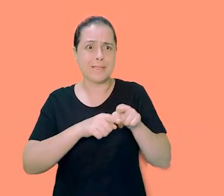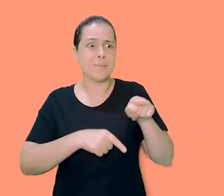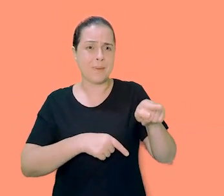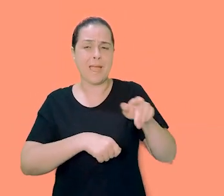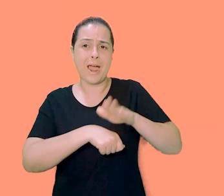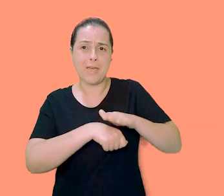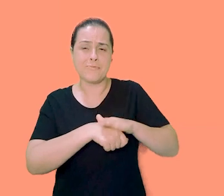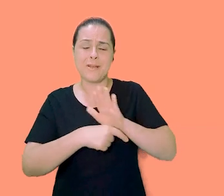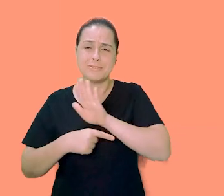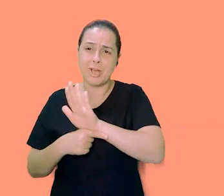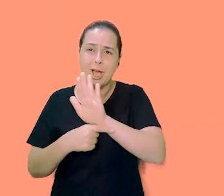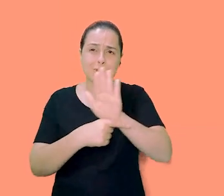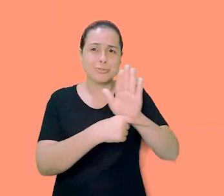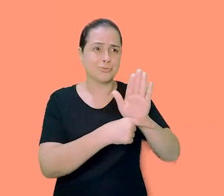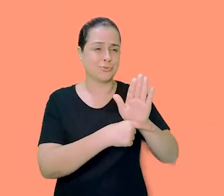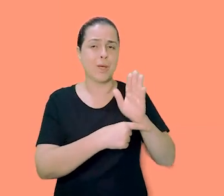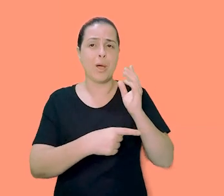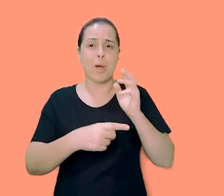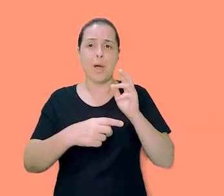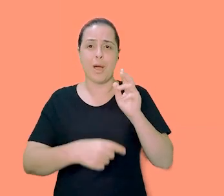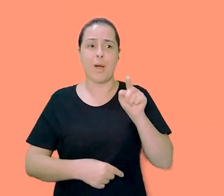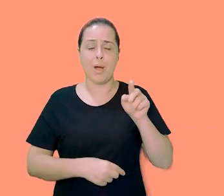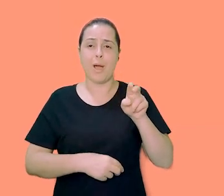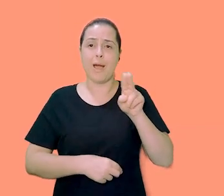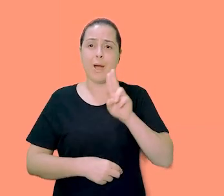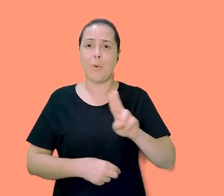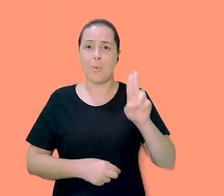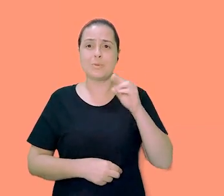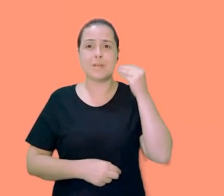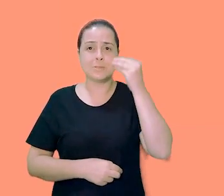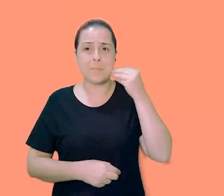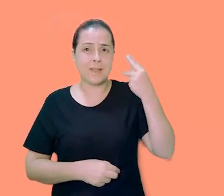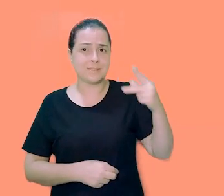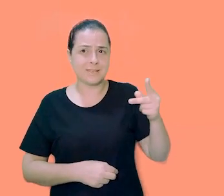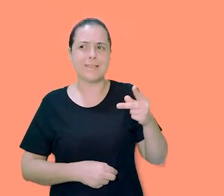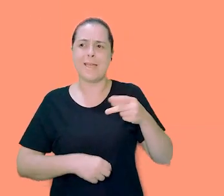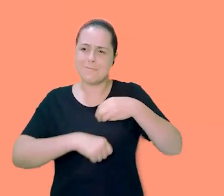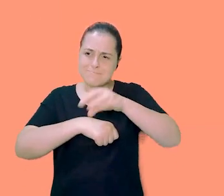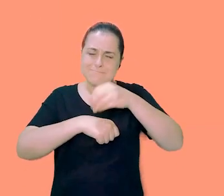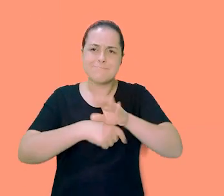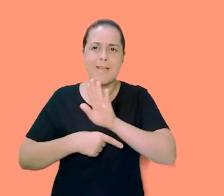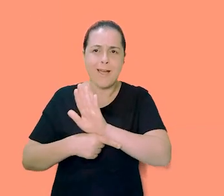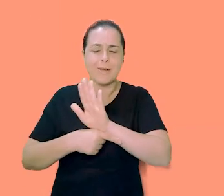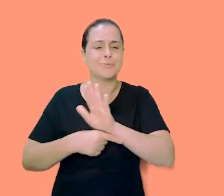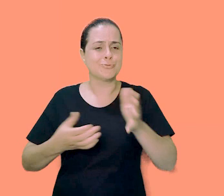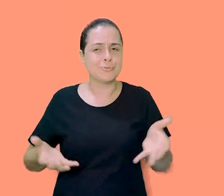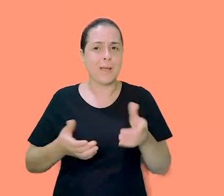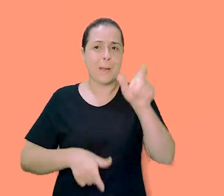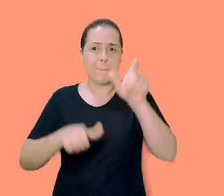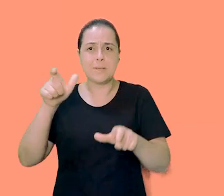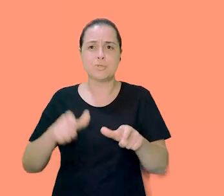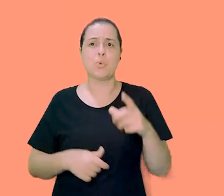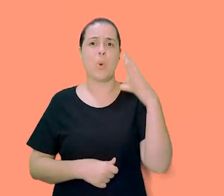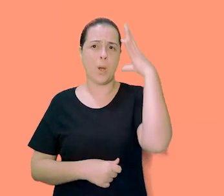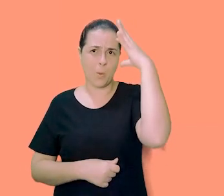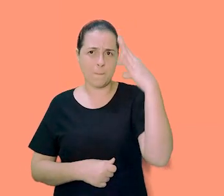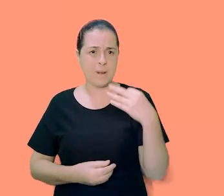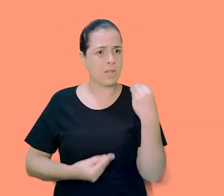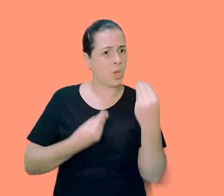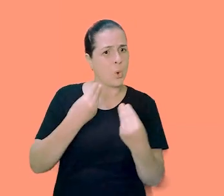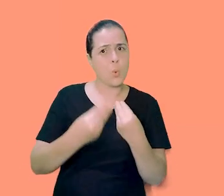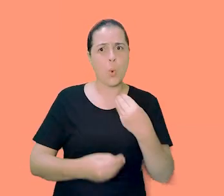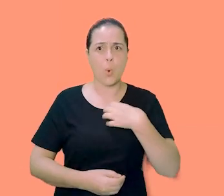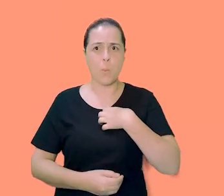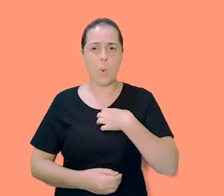ajuda com a experiência dela as pessoas a se entenderem, né, e poderem buscar os seus direitos e